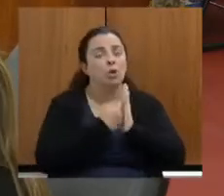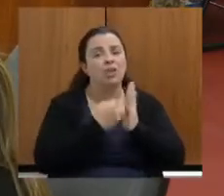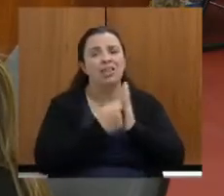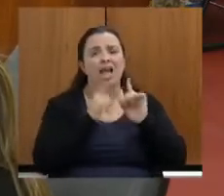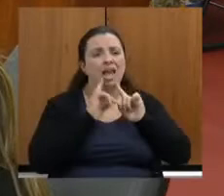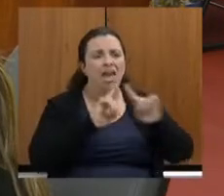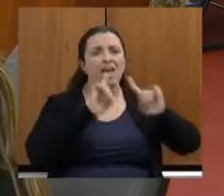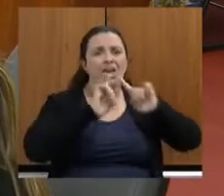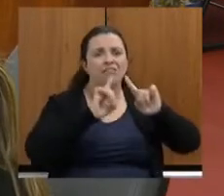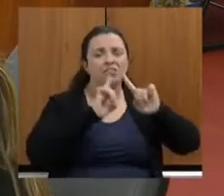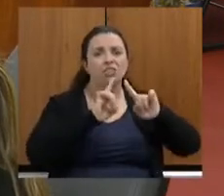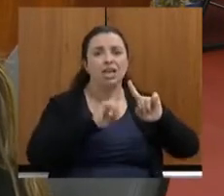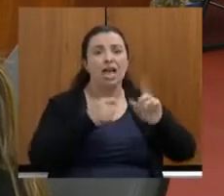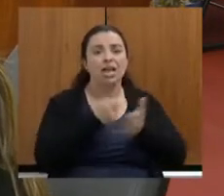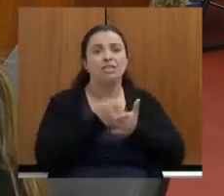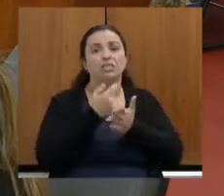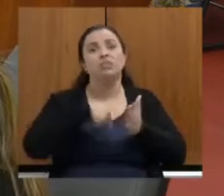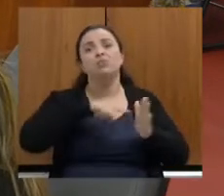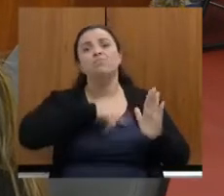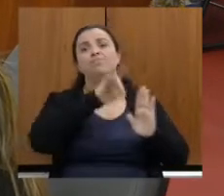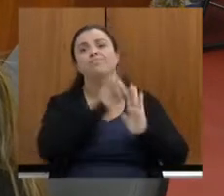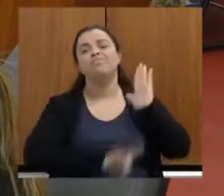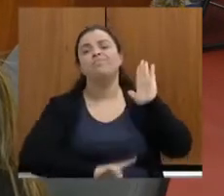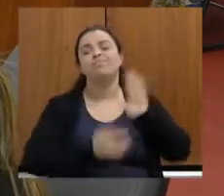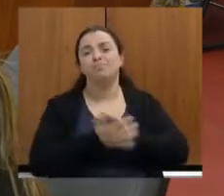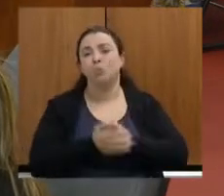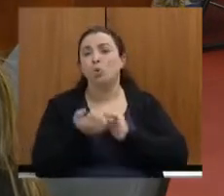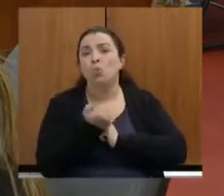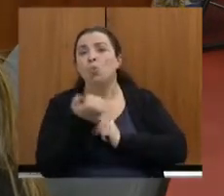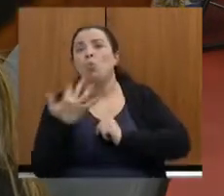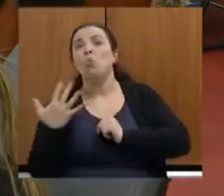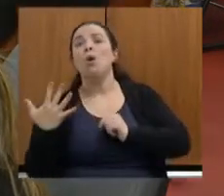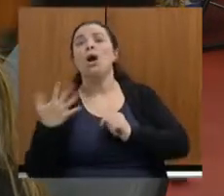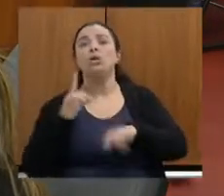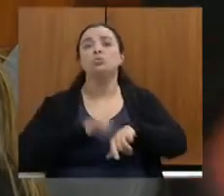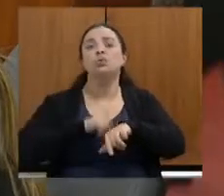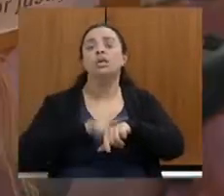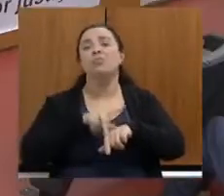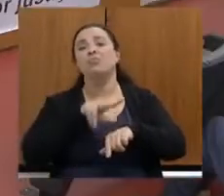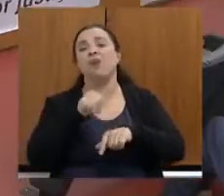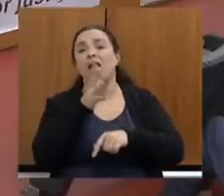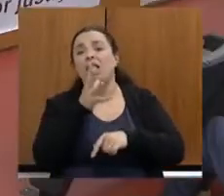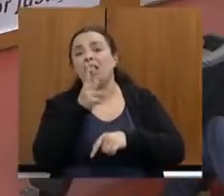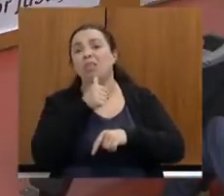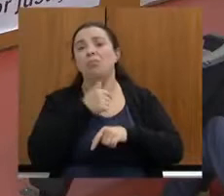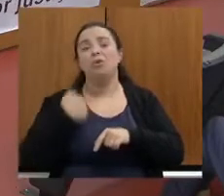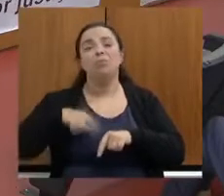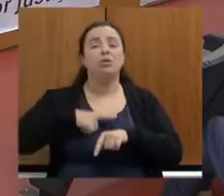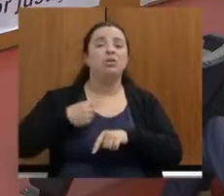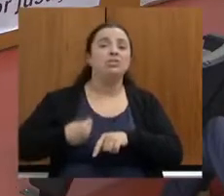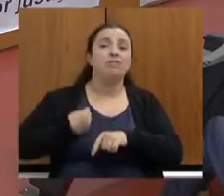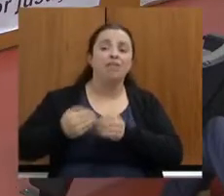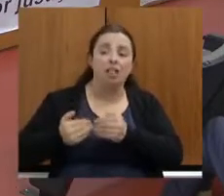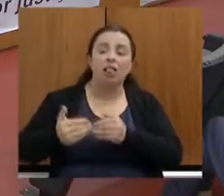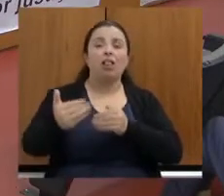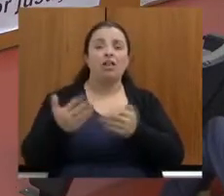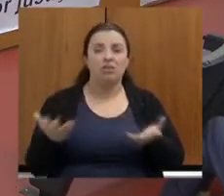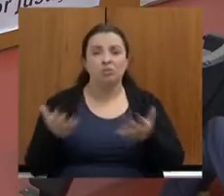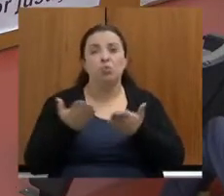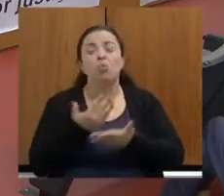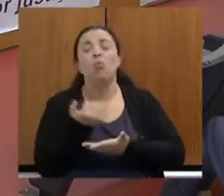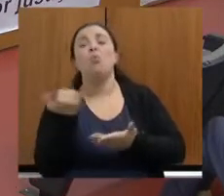tempo a gente vai demorar para dar um segmento na nossa vida é porque infelizmente